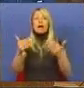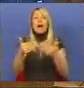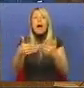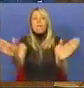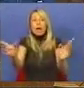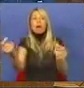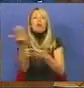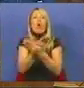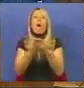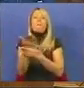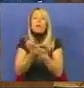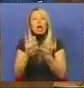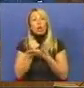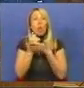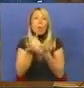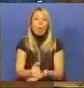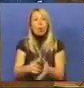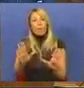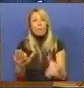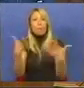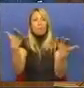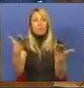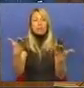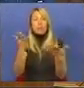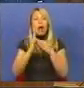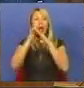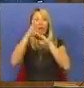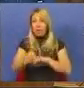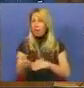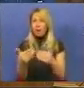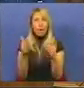como suporte principal da Marinha e aberta ao mercado